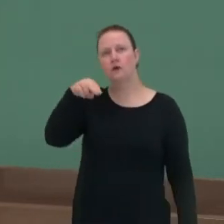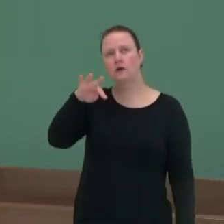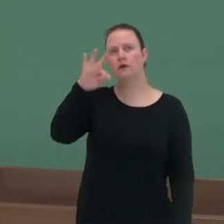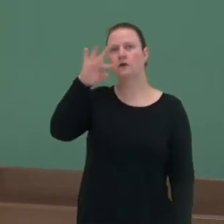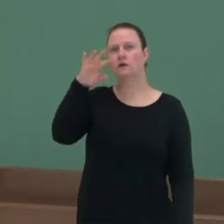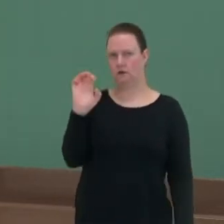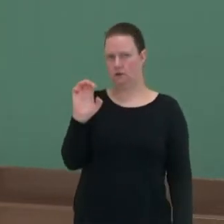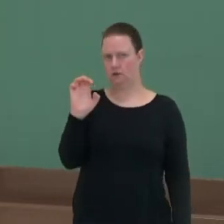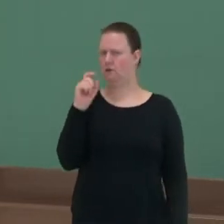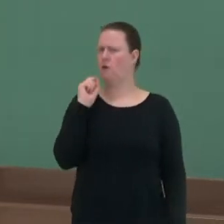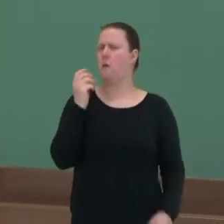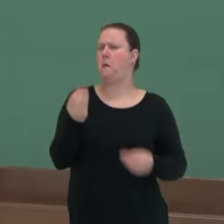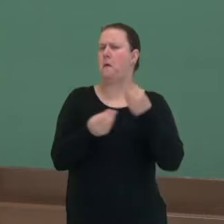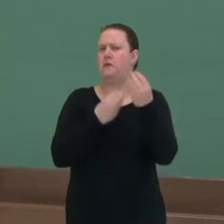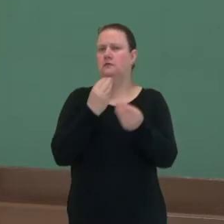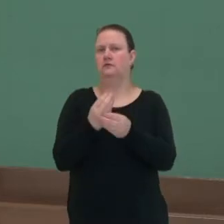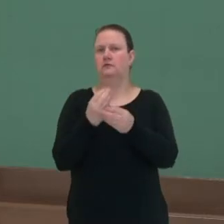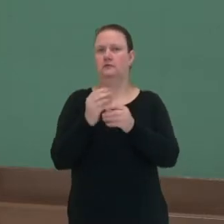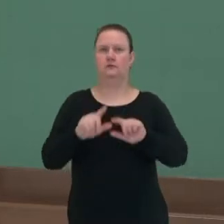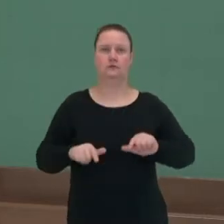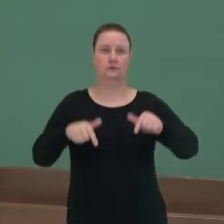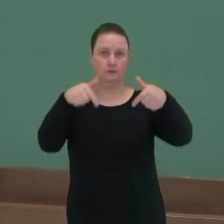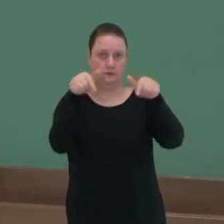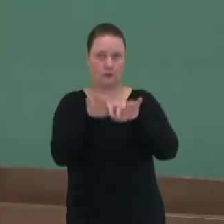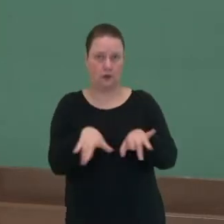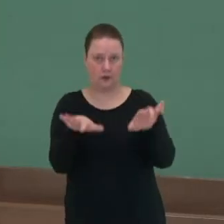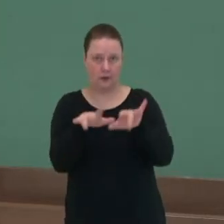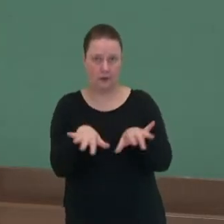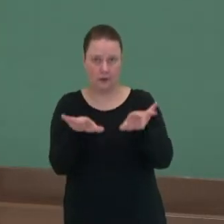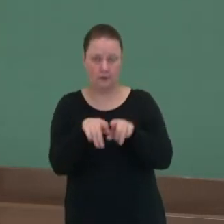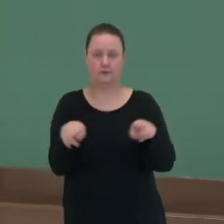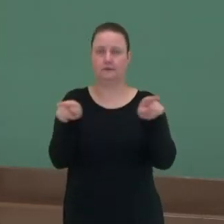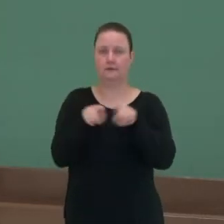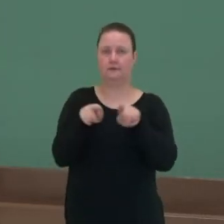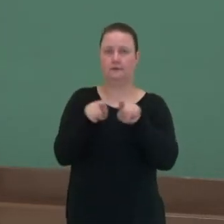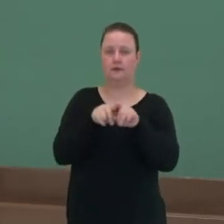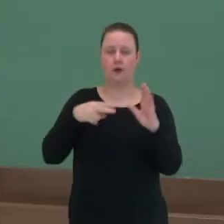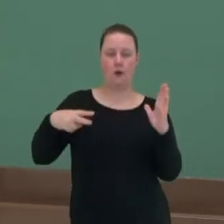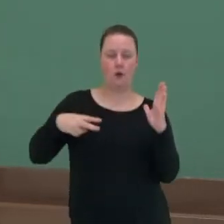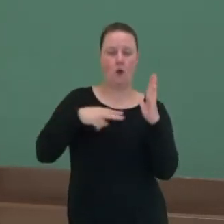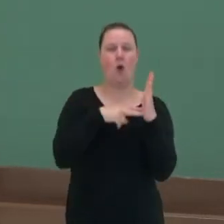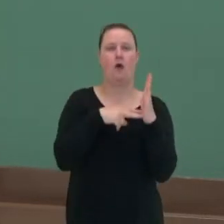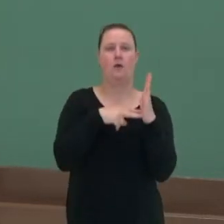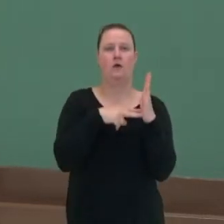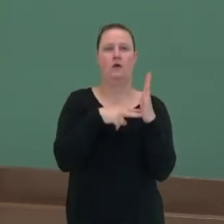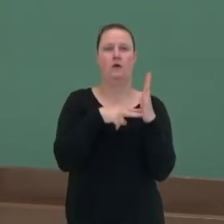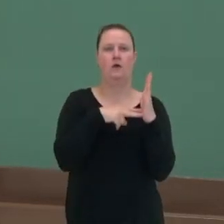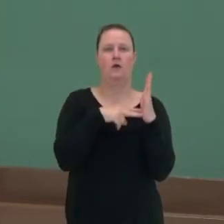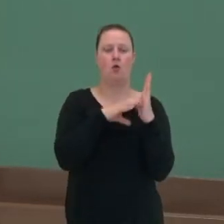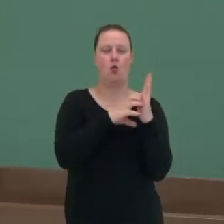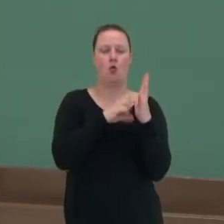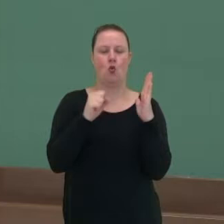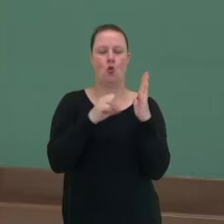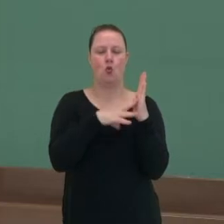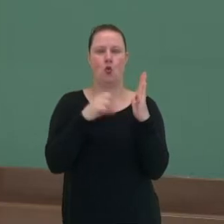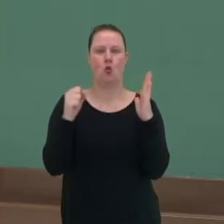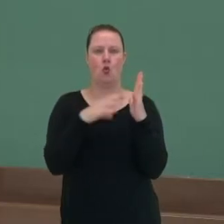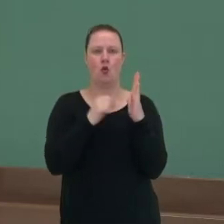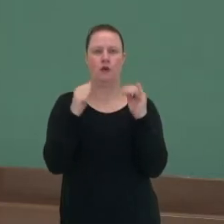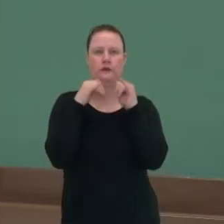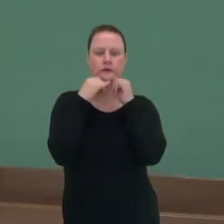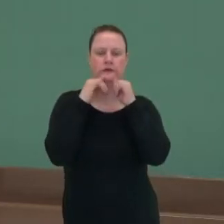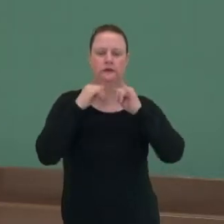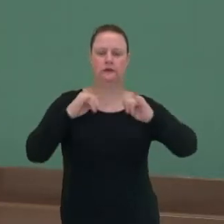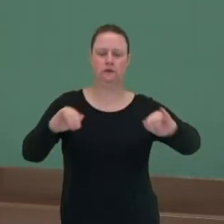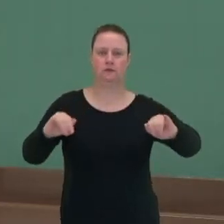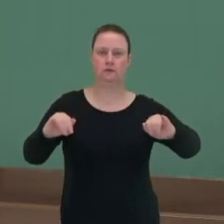exemplo, esse computador, o notebook, nós ligamos ele na tomada. Vai carregar a sua bateria. A